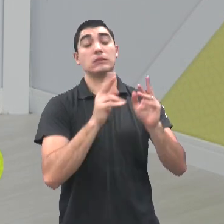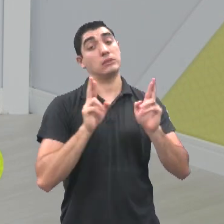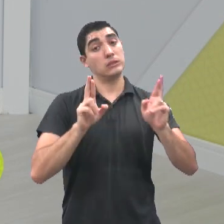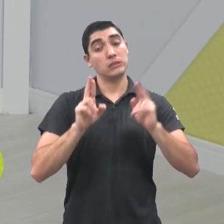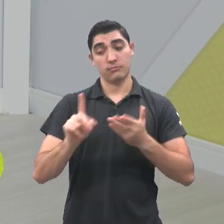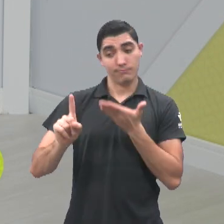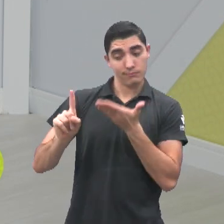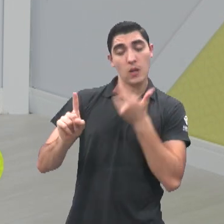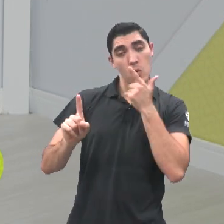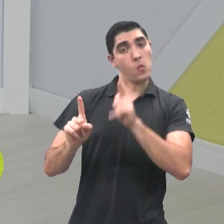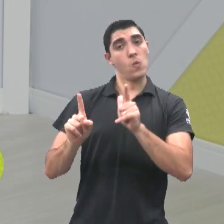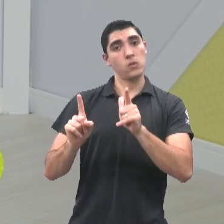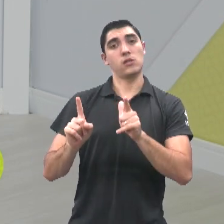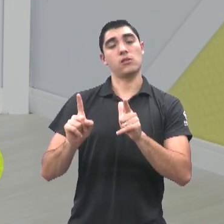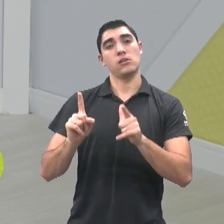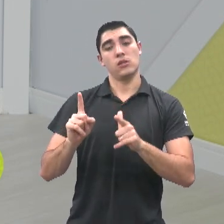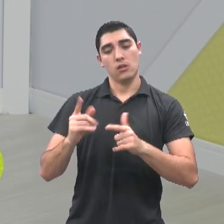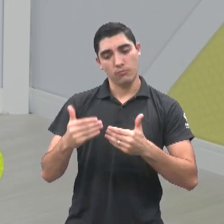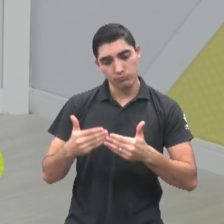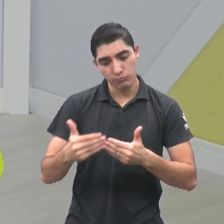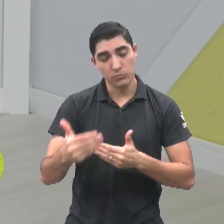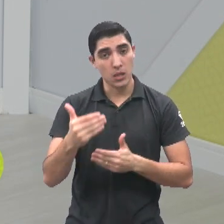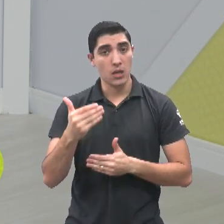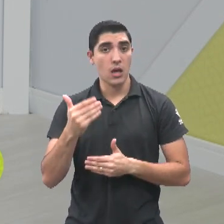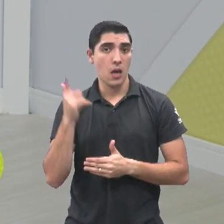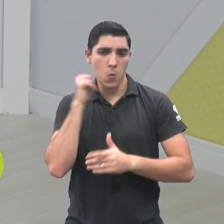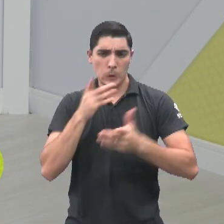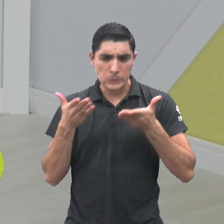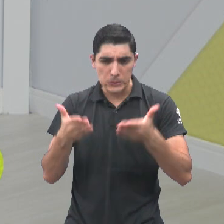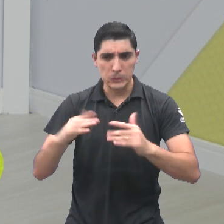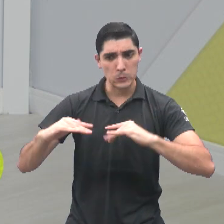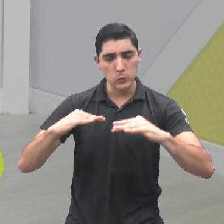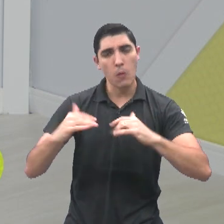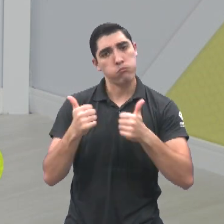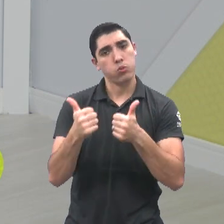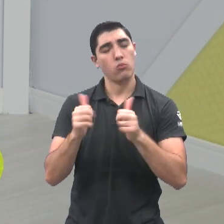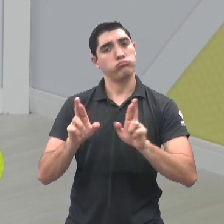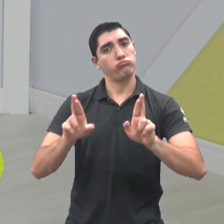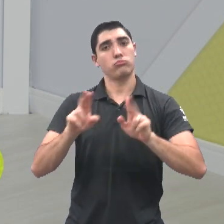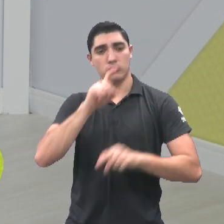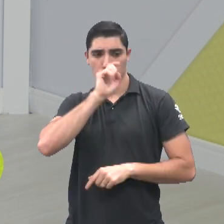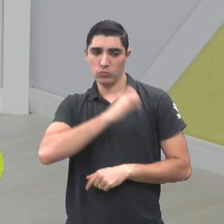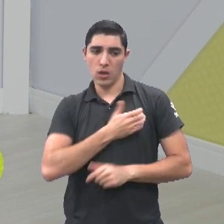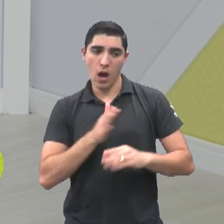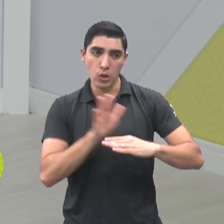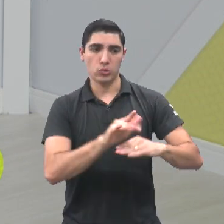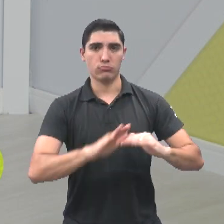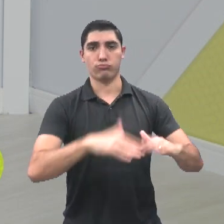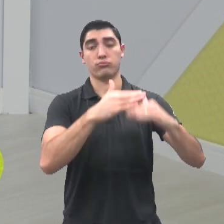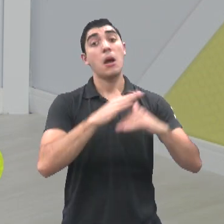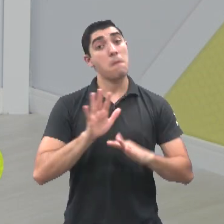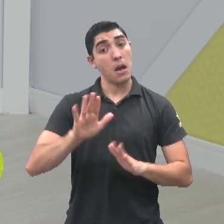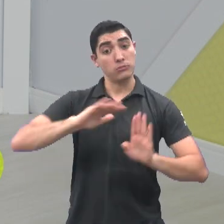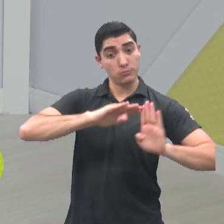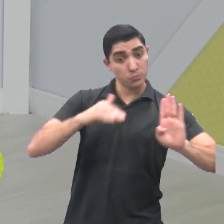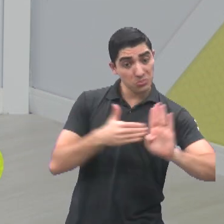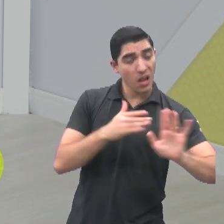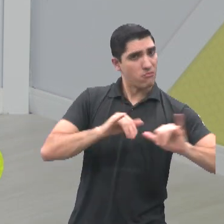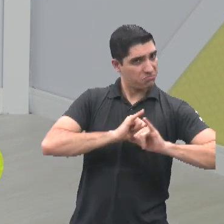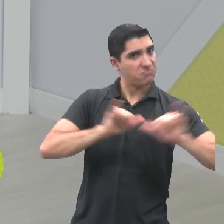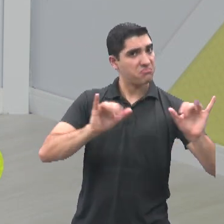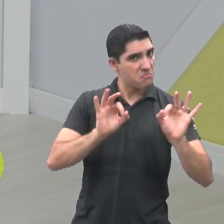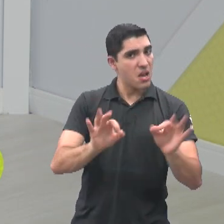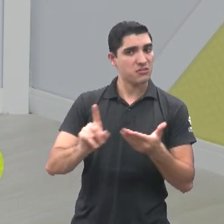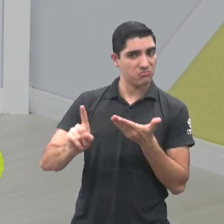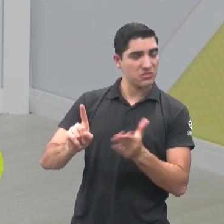fazer um bom trabalho caso ele seja confirmado, mas os rumores são muito fortes que Paulo Roberto deve assumir o São José. A gente aguarda,